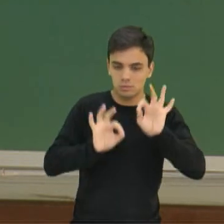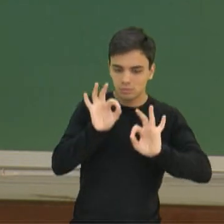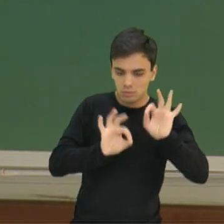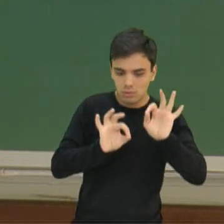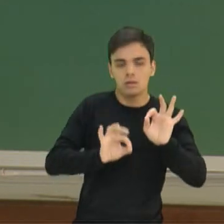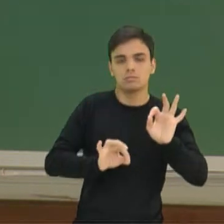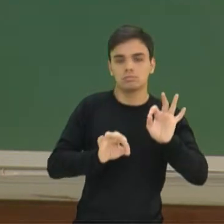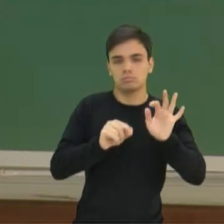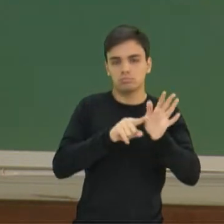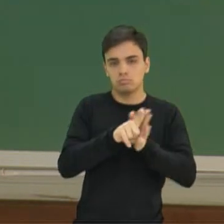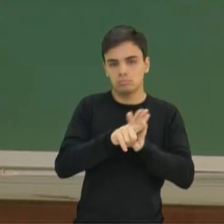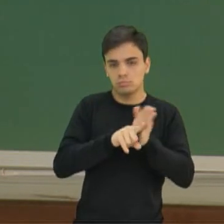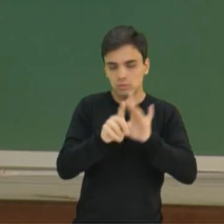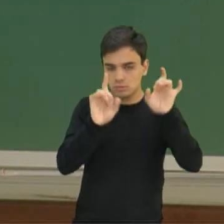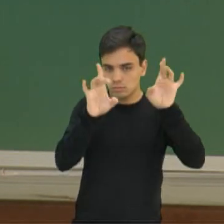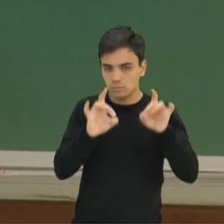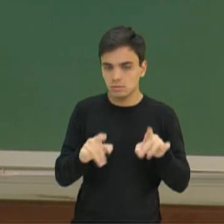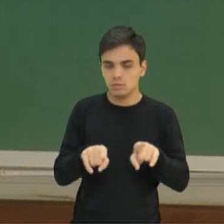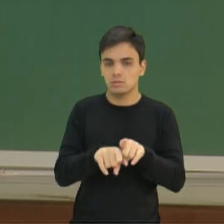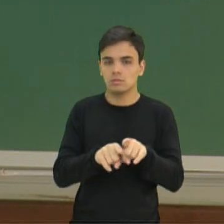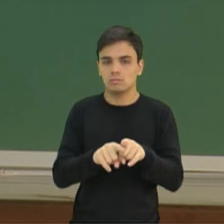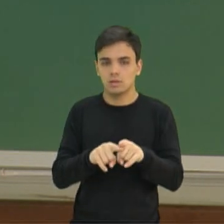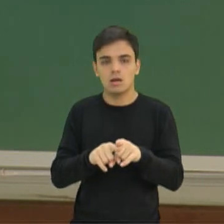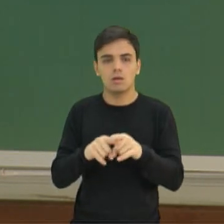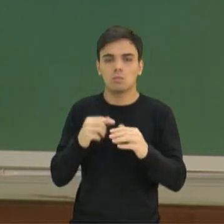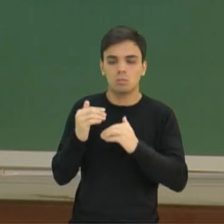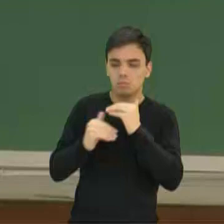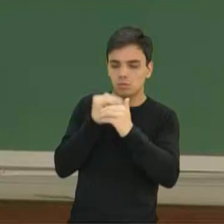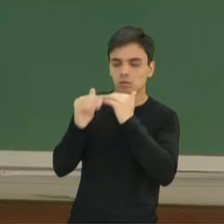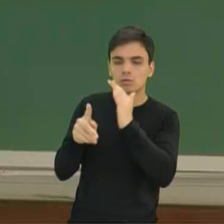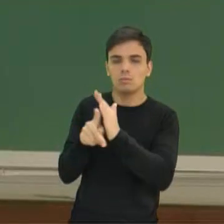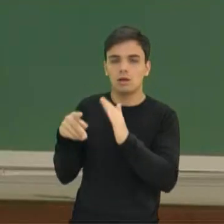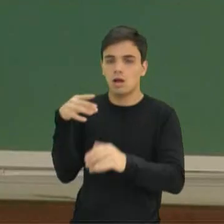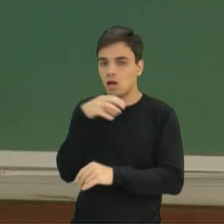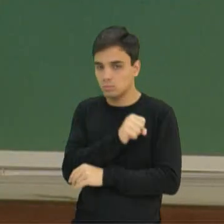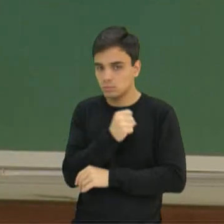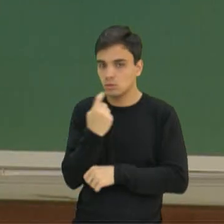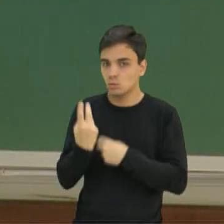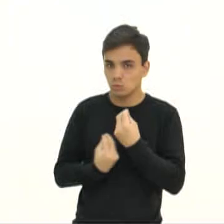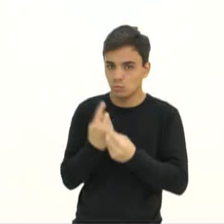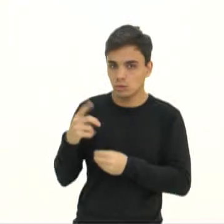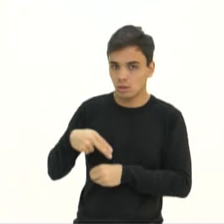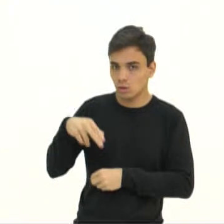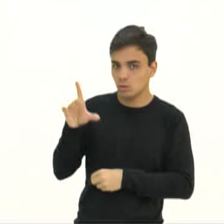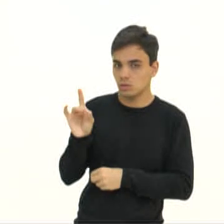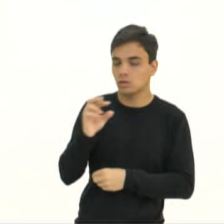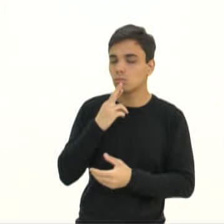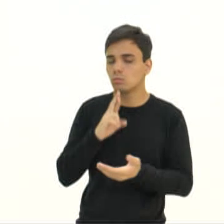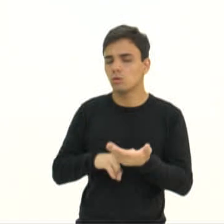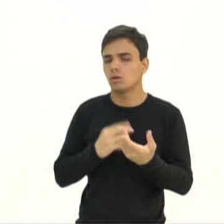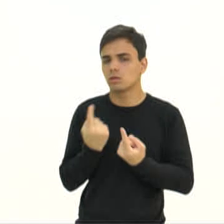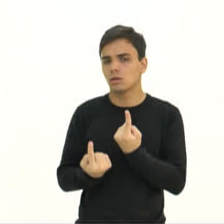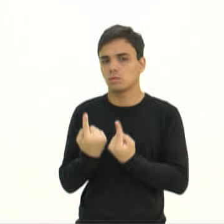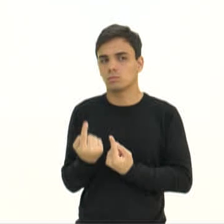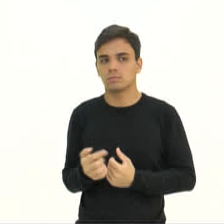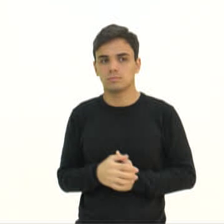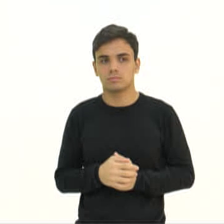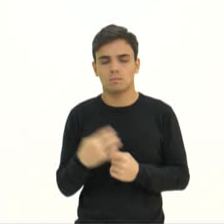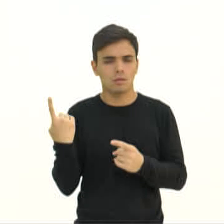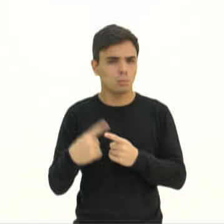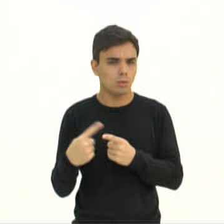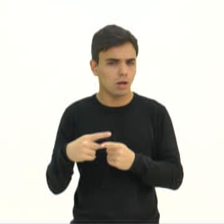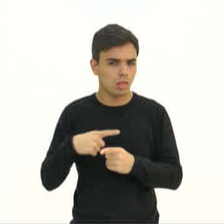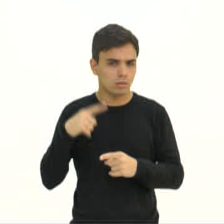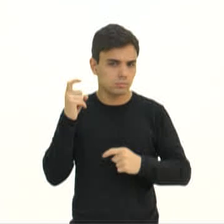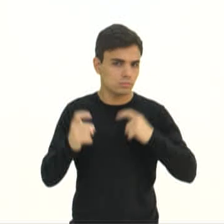na busca de uma solução rápida para o processo de desertificação no Nordeste. Então, o que nós temos como resposta ali? Por que há essa